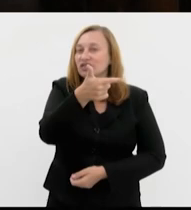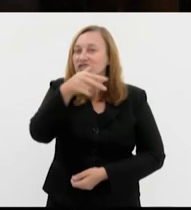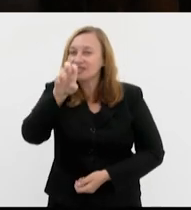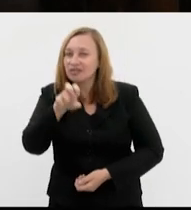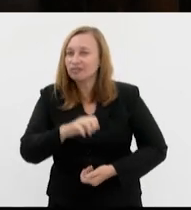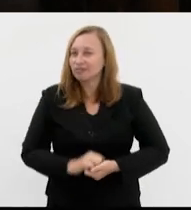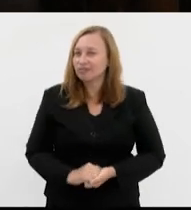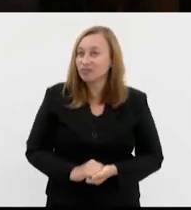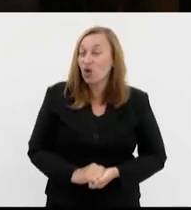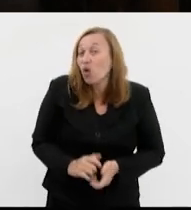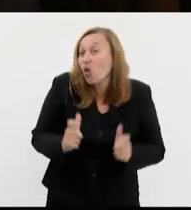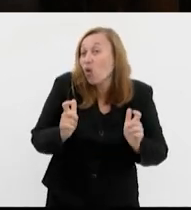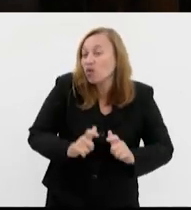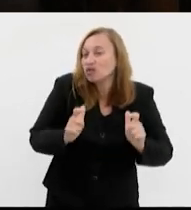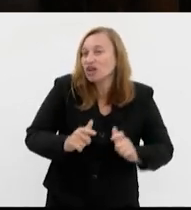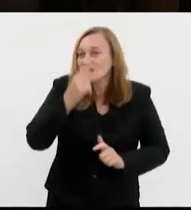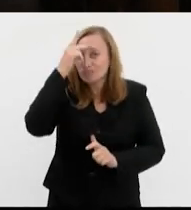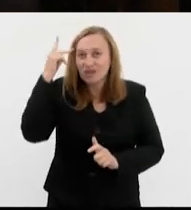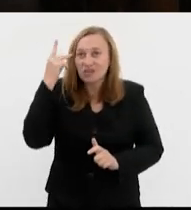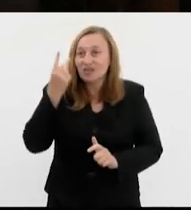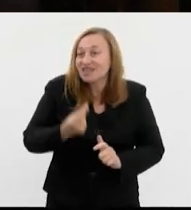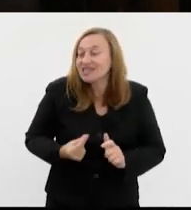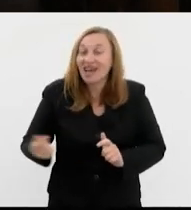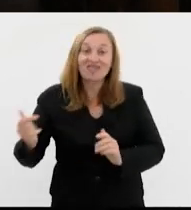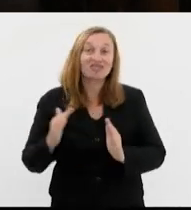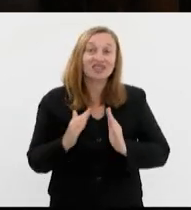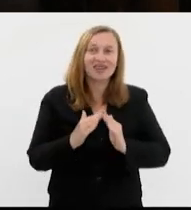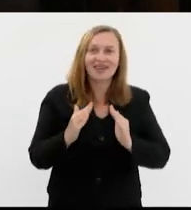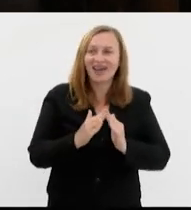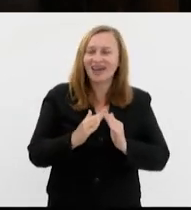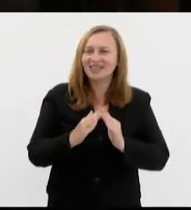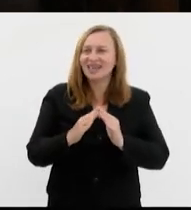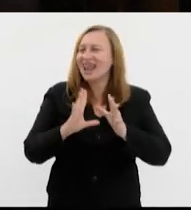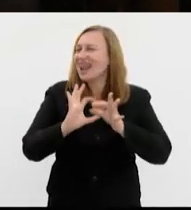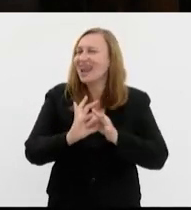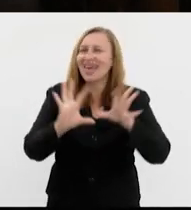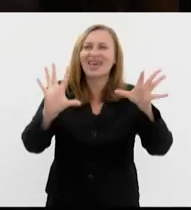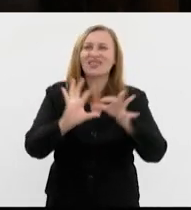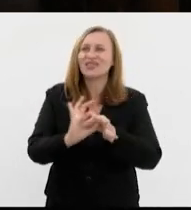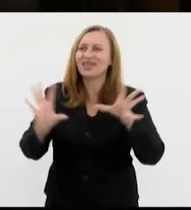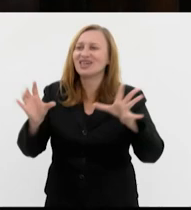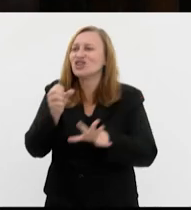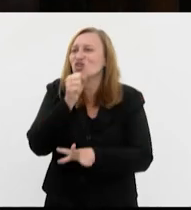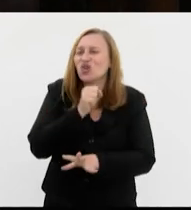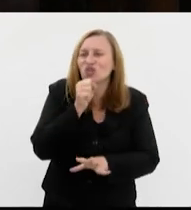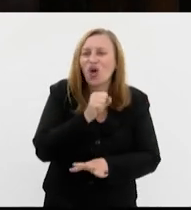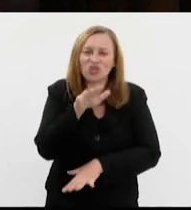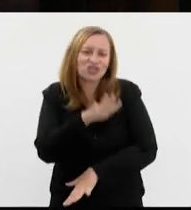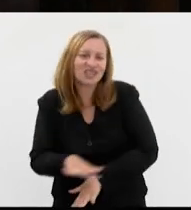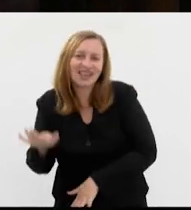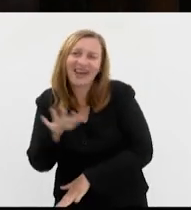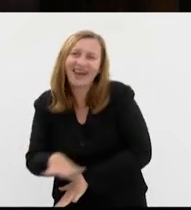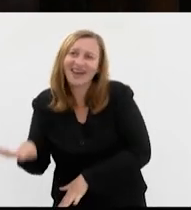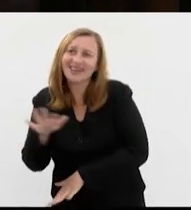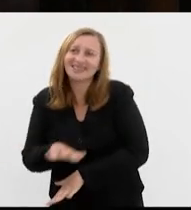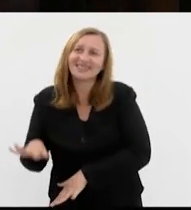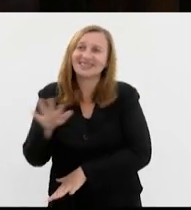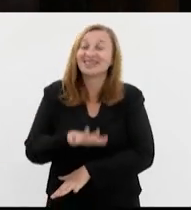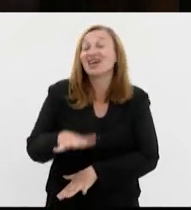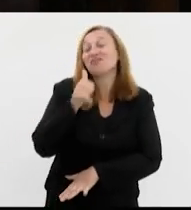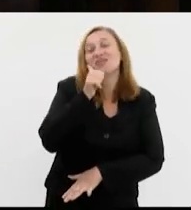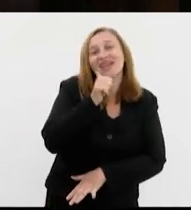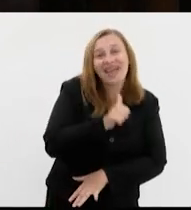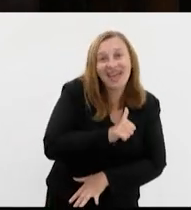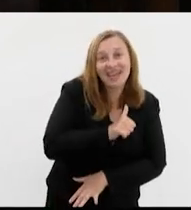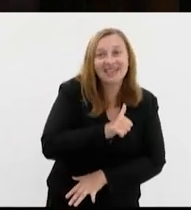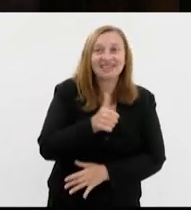25, onde as pessoas saíram das suas casas de forma ordeira, idosos, crianças,